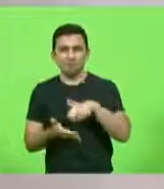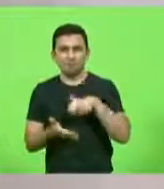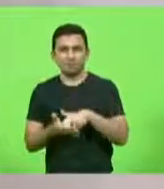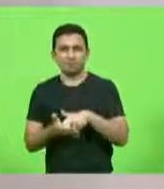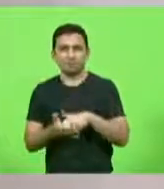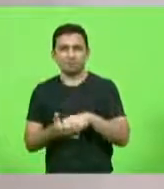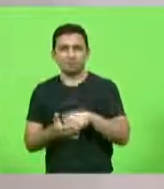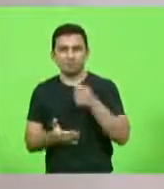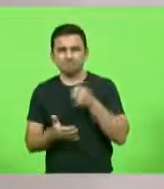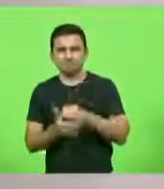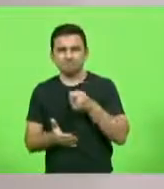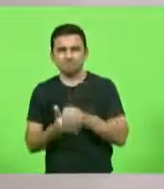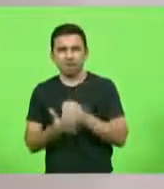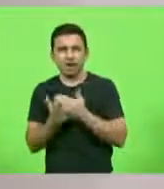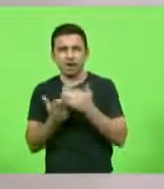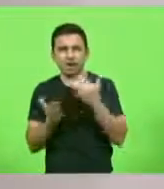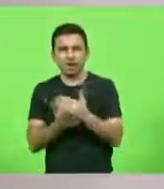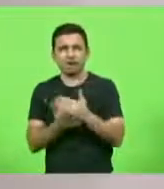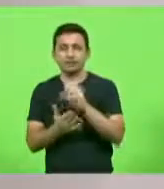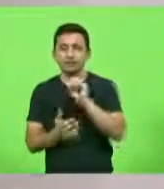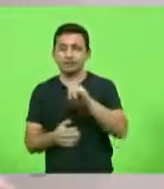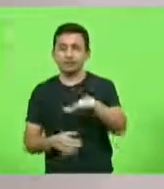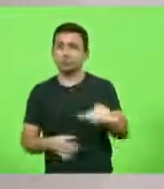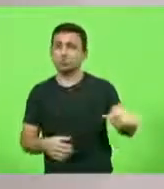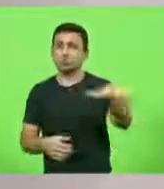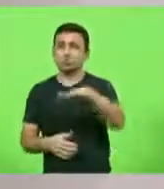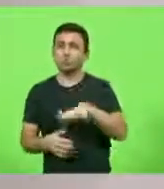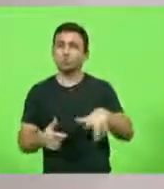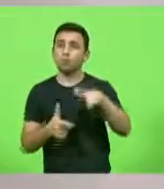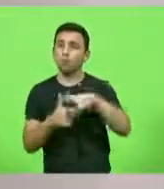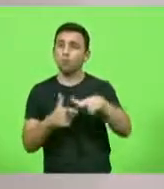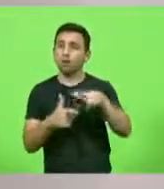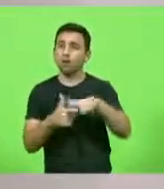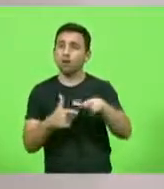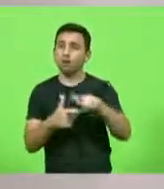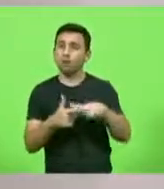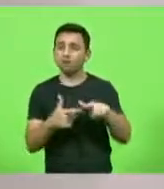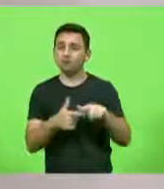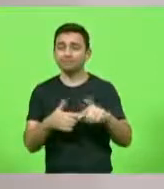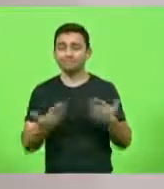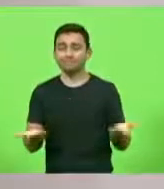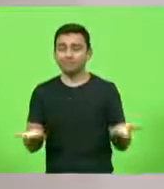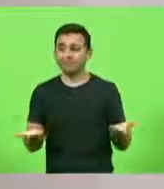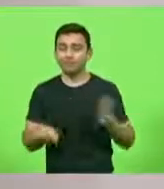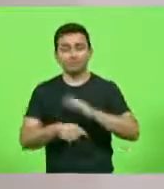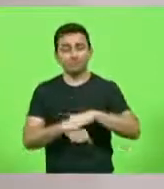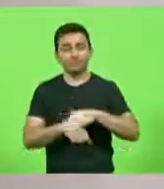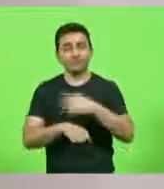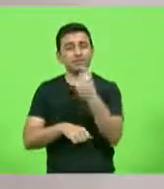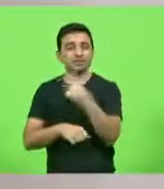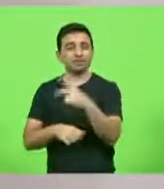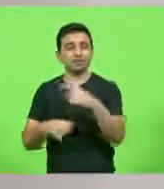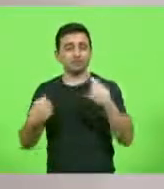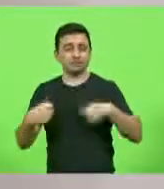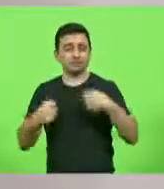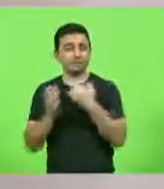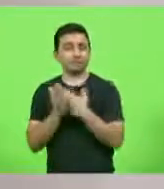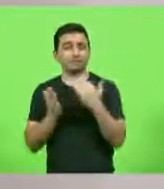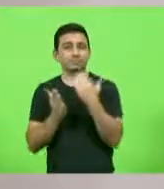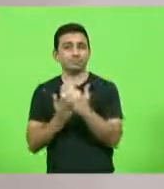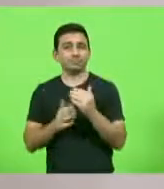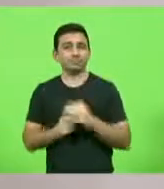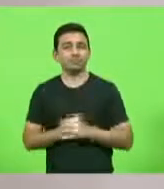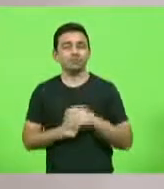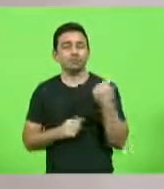maior firmeza, se a situação cobra essa ação dele. Então, nós temos